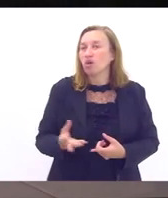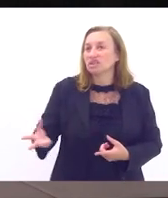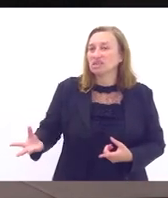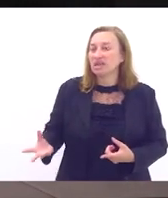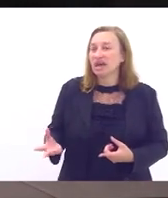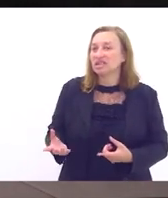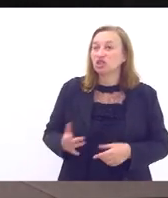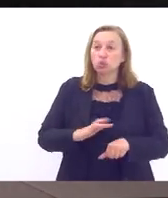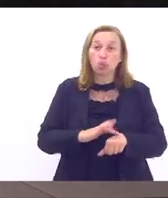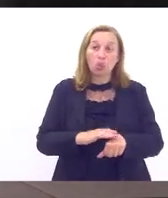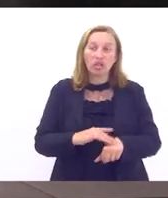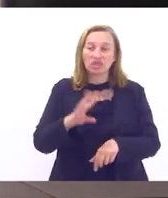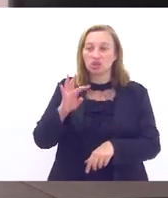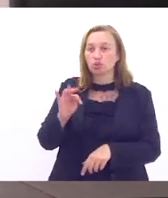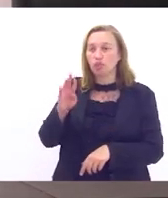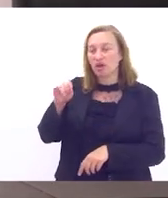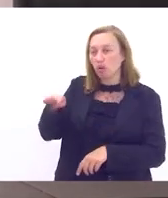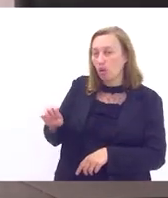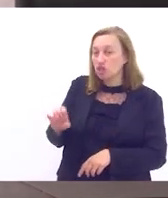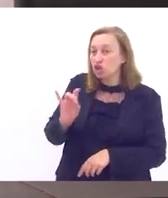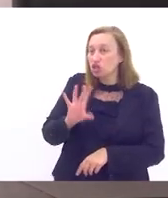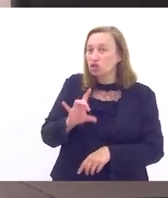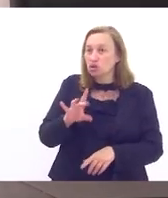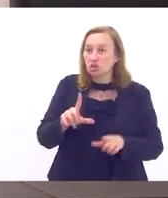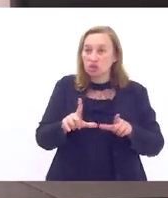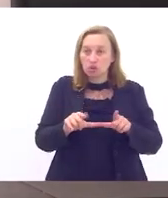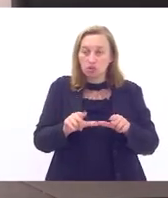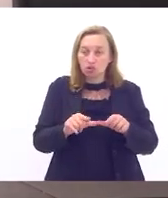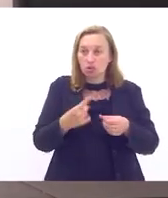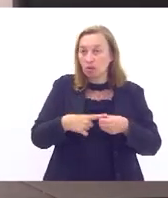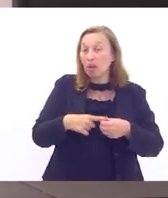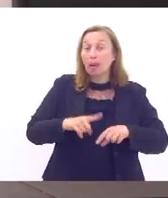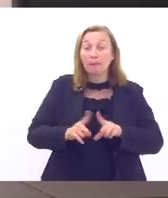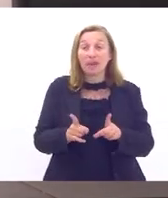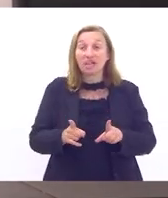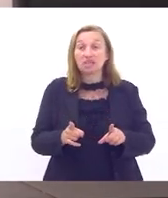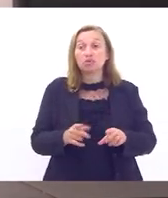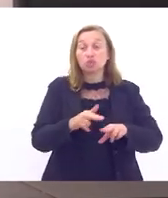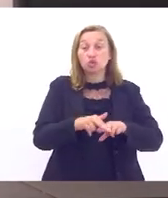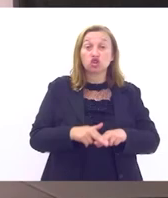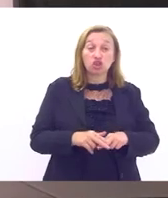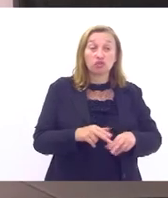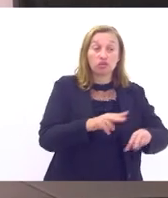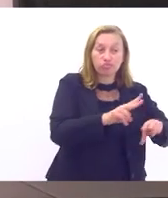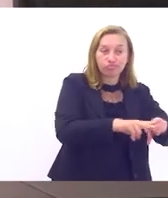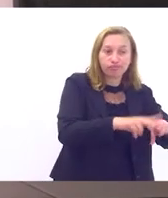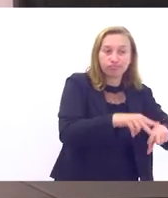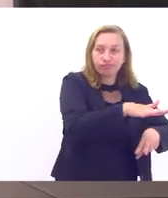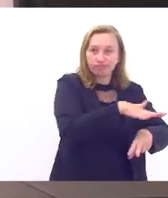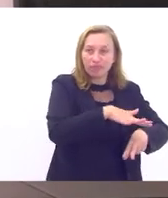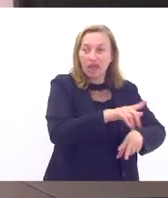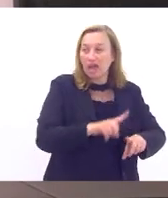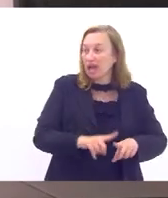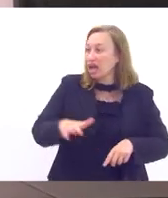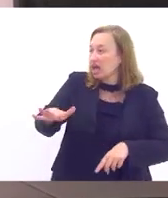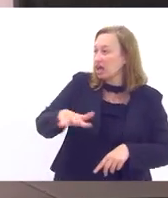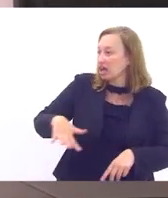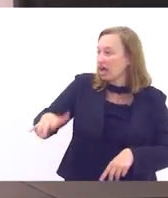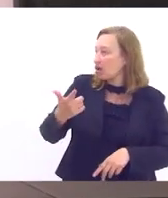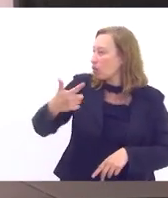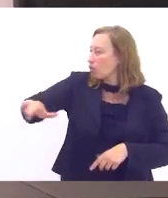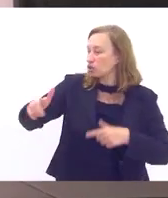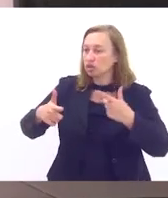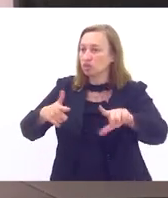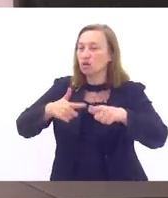casos de tuberculose sozinha, o bairro de Bangu, mas sim por causa do complexo penitenciário. Mas outras áreas são, né? Os complexos aqui, como